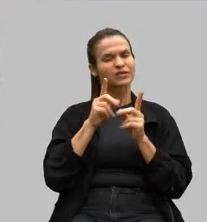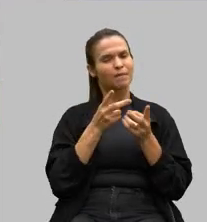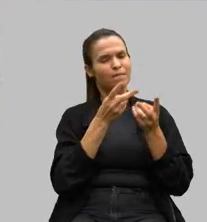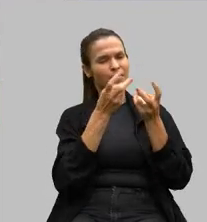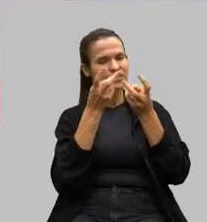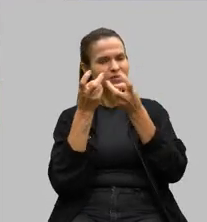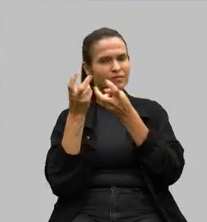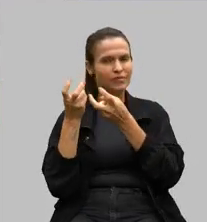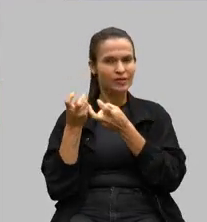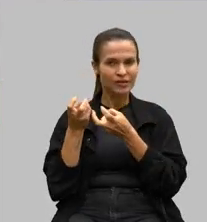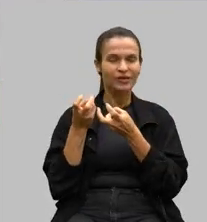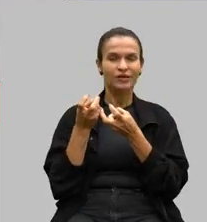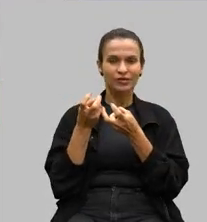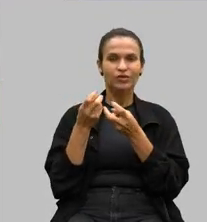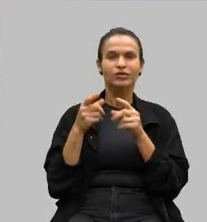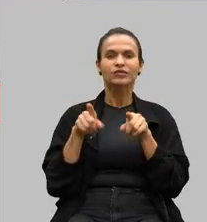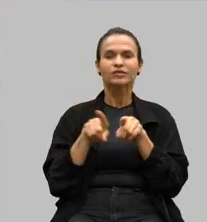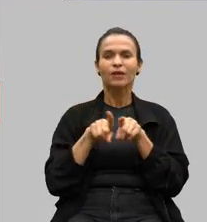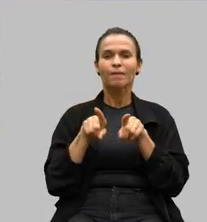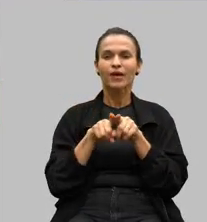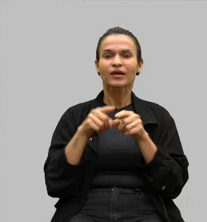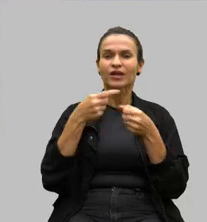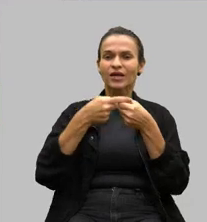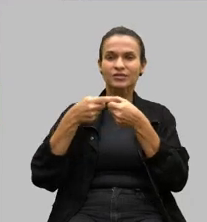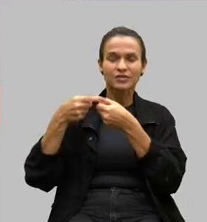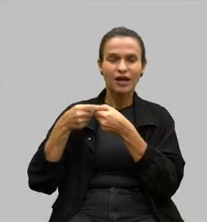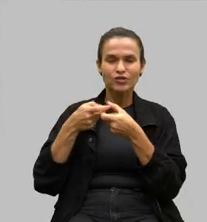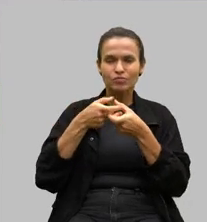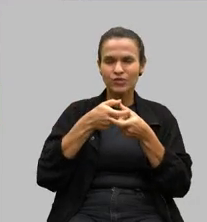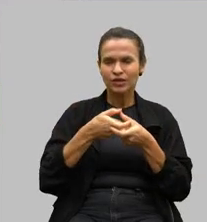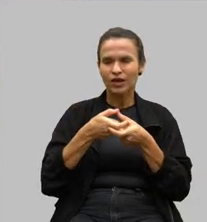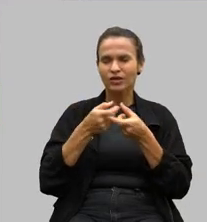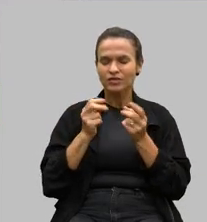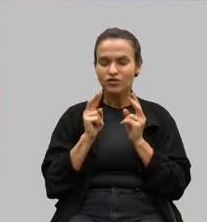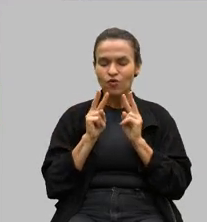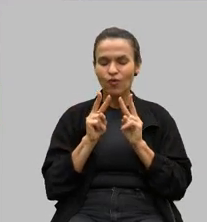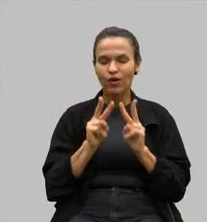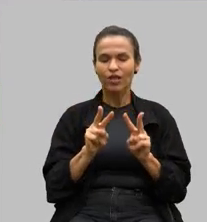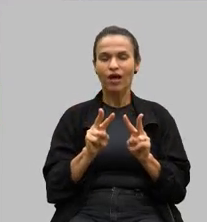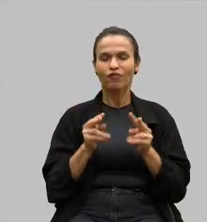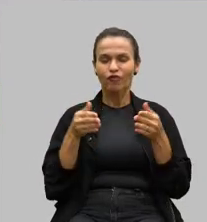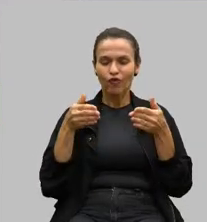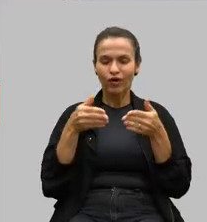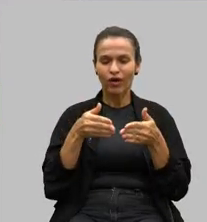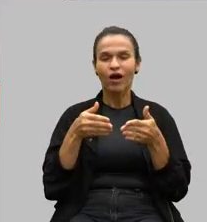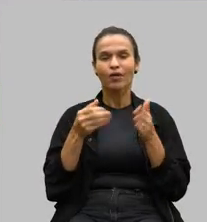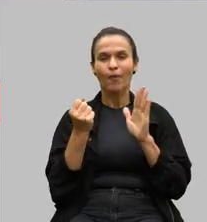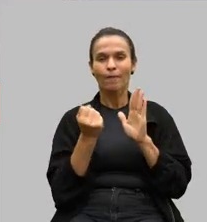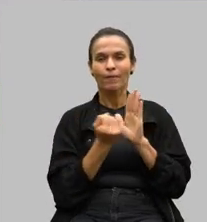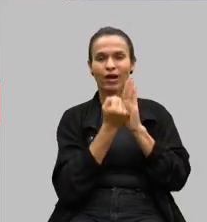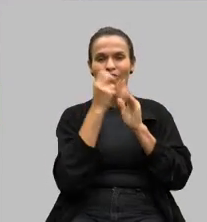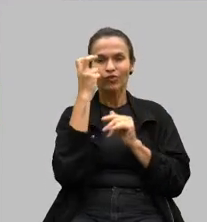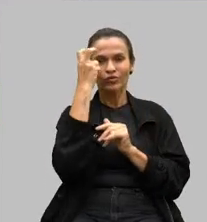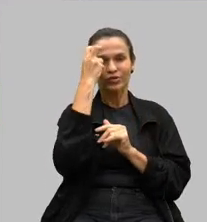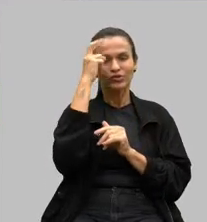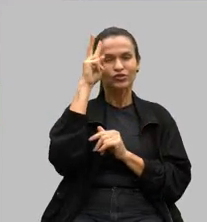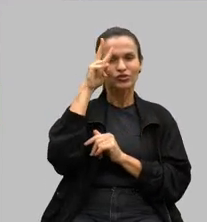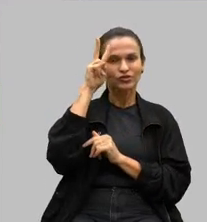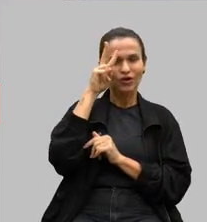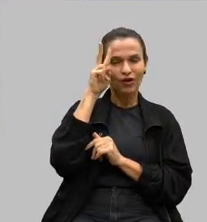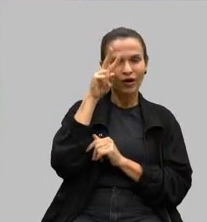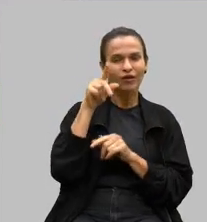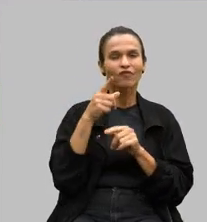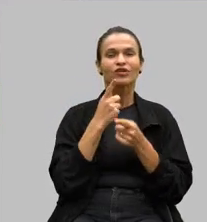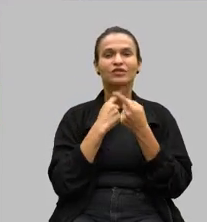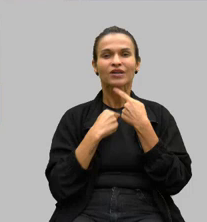chegando no nos nas cidades pequenas esse olhar voltado pro patrimônio cultural histórico vontade de